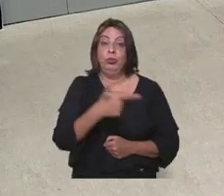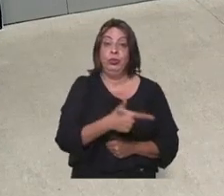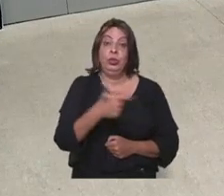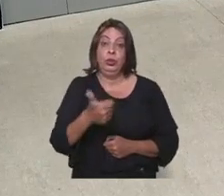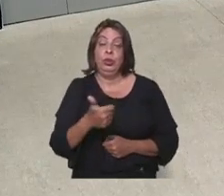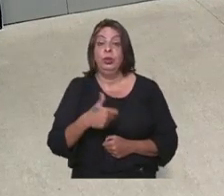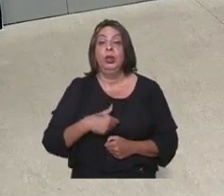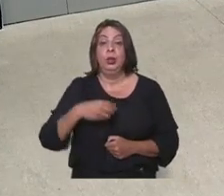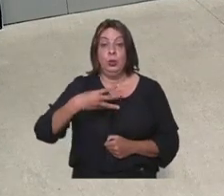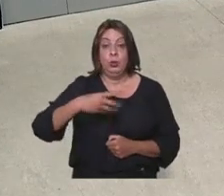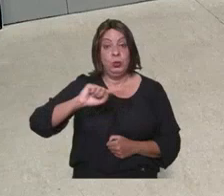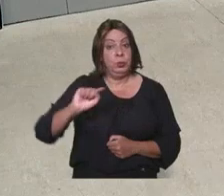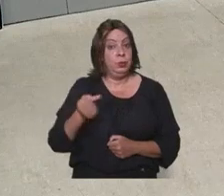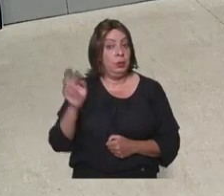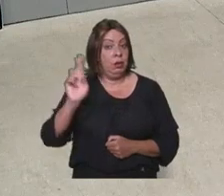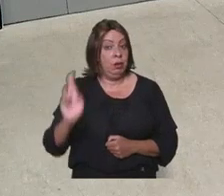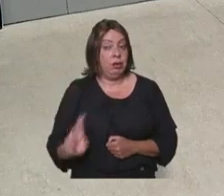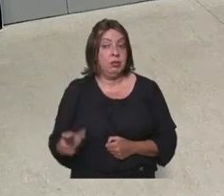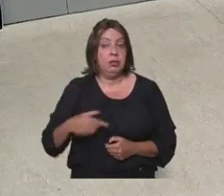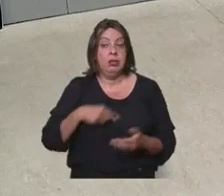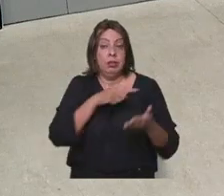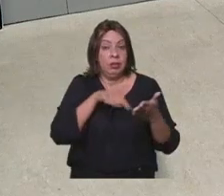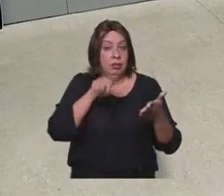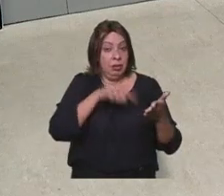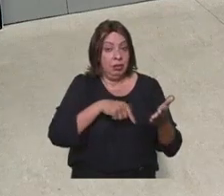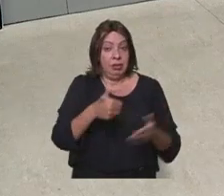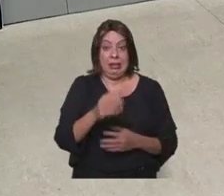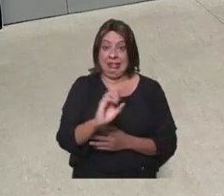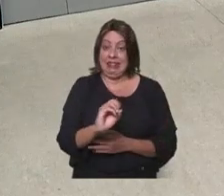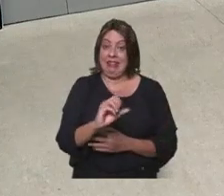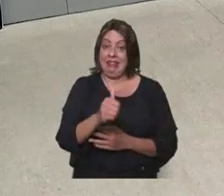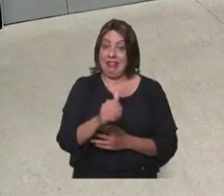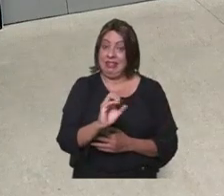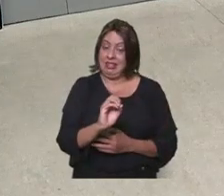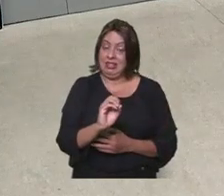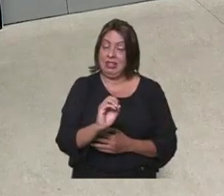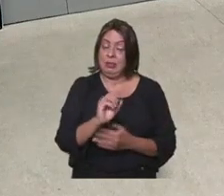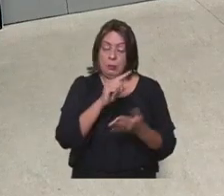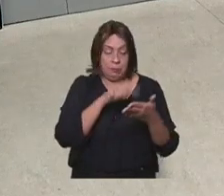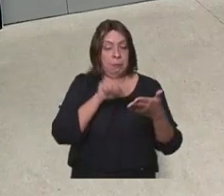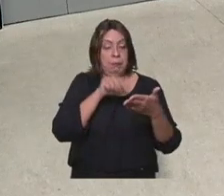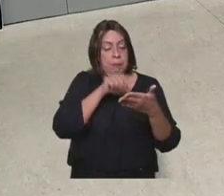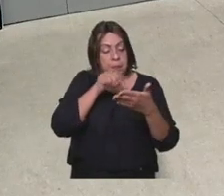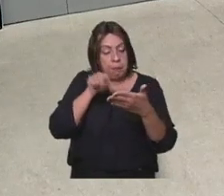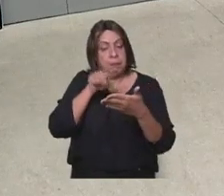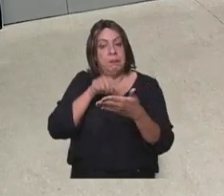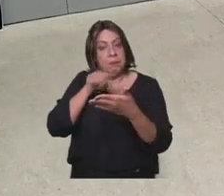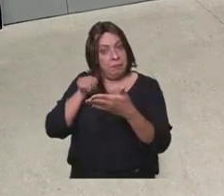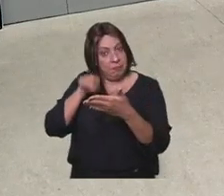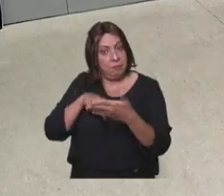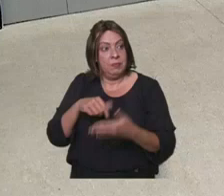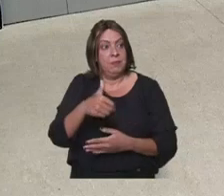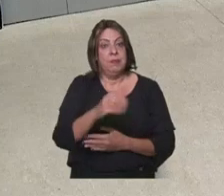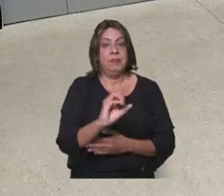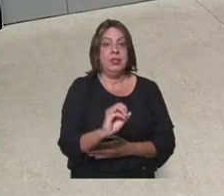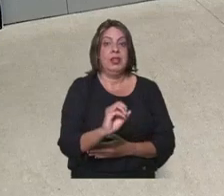mil reais. Marque um X no 21, marque 10 agora. Vai marcando o